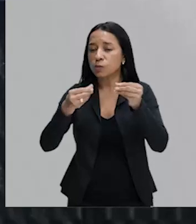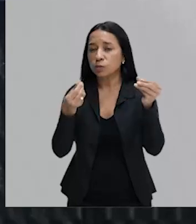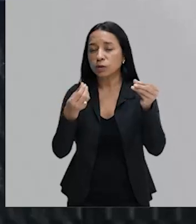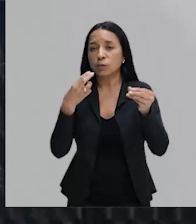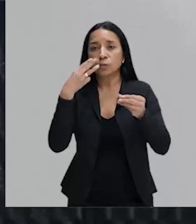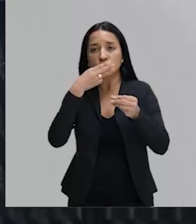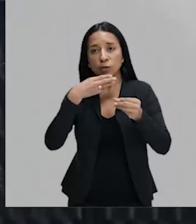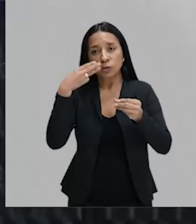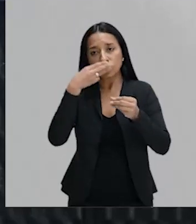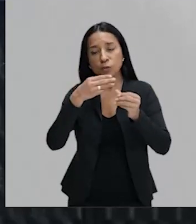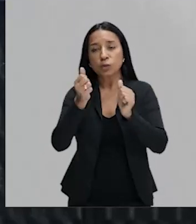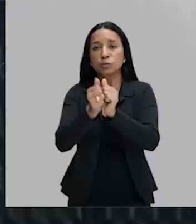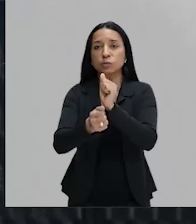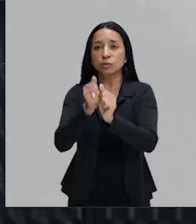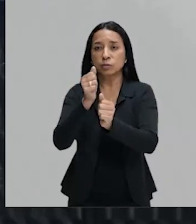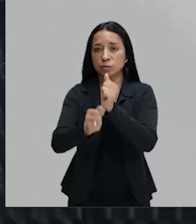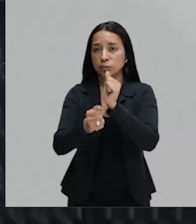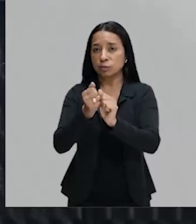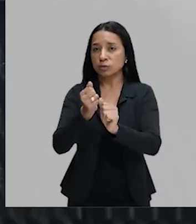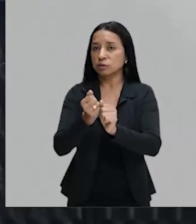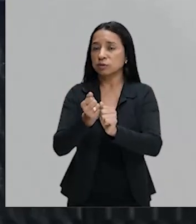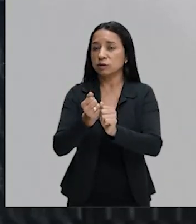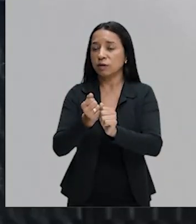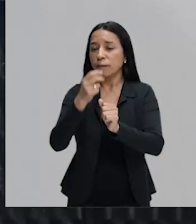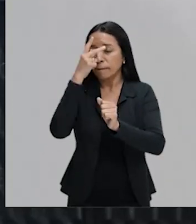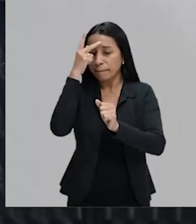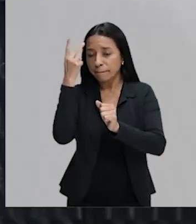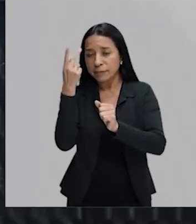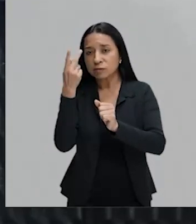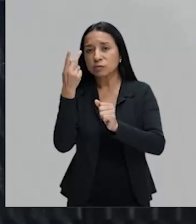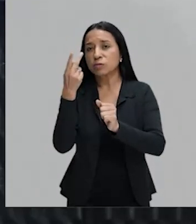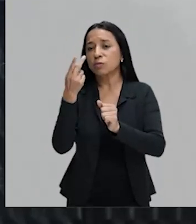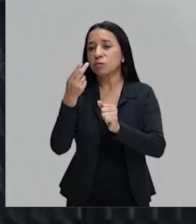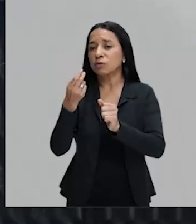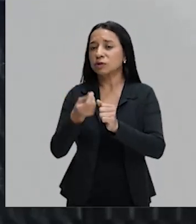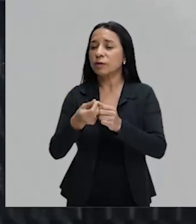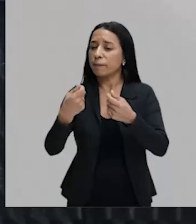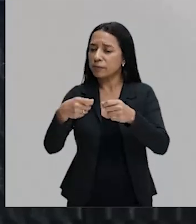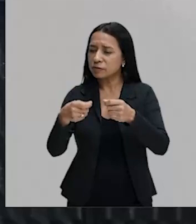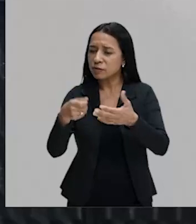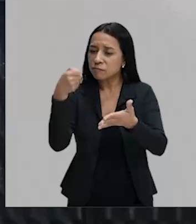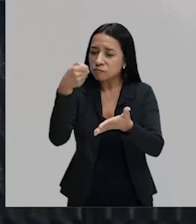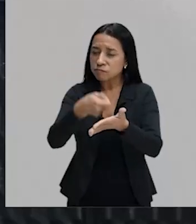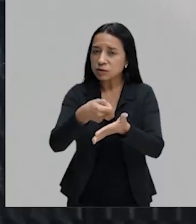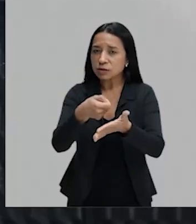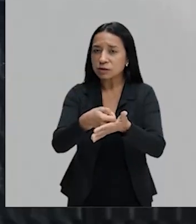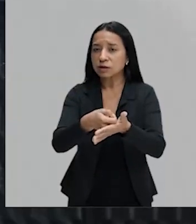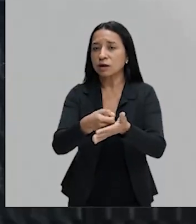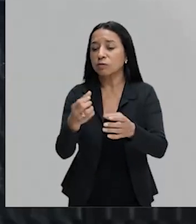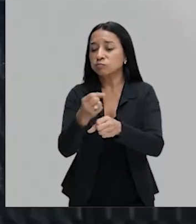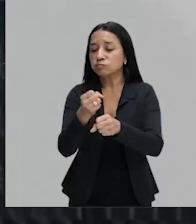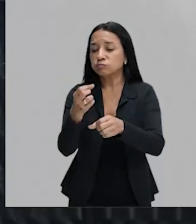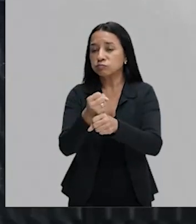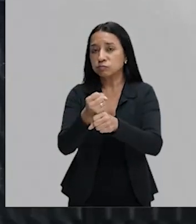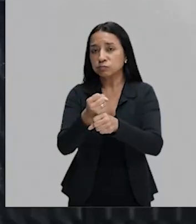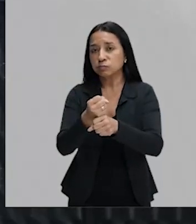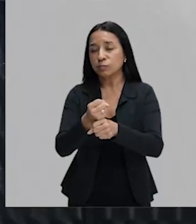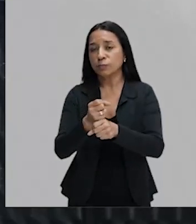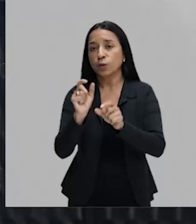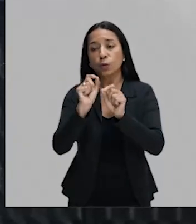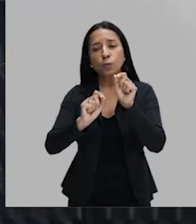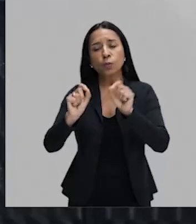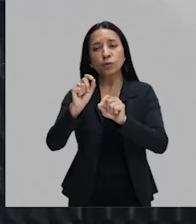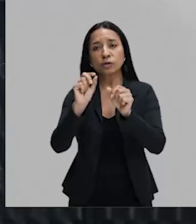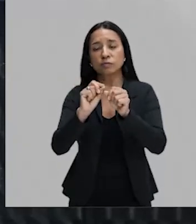açúcar, do arroz, produtores endividados. Então, o que esses produtores vão fazer do norte e nordeste?